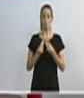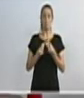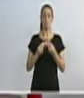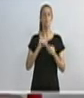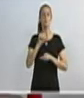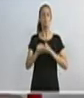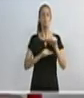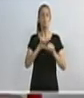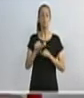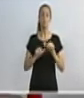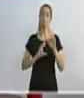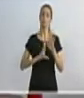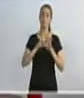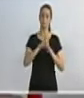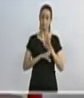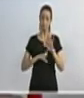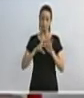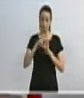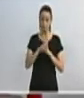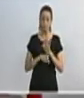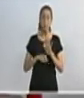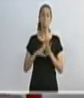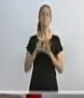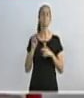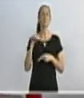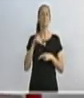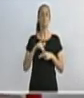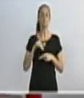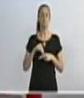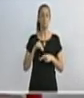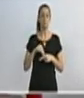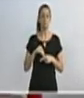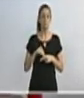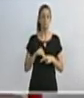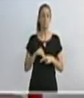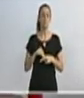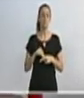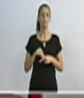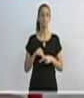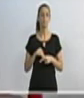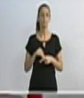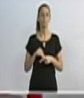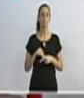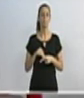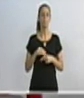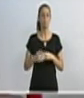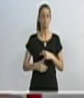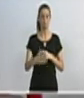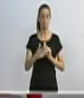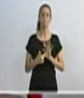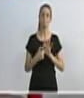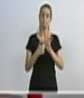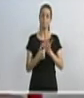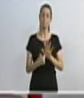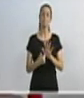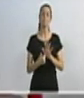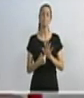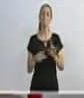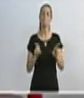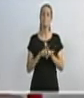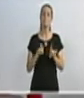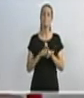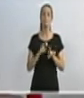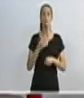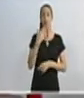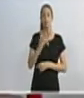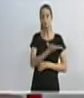alterações legais e eventuais que o município possa vir a apresentar, e, nesse sentido, também buscar a